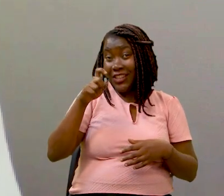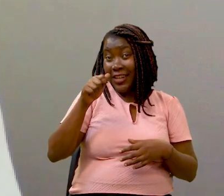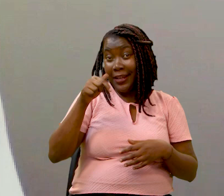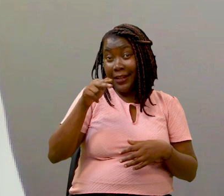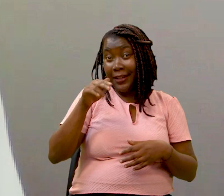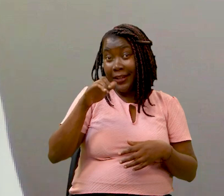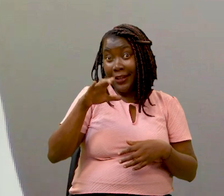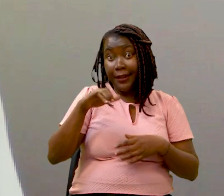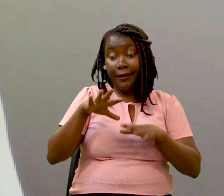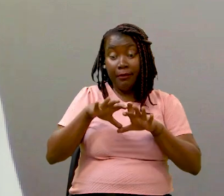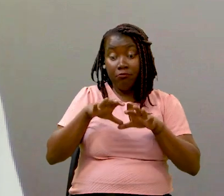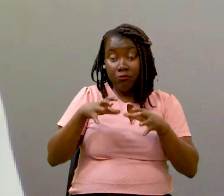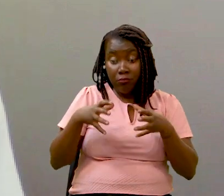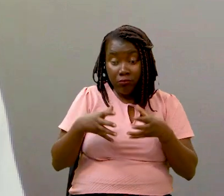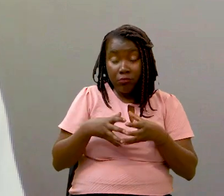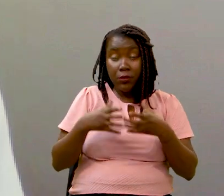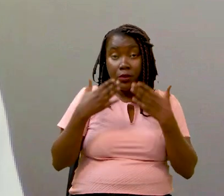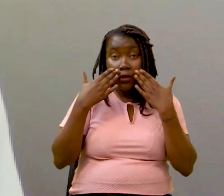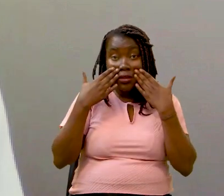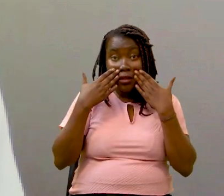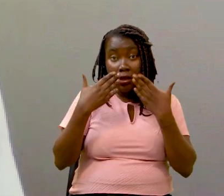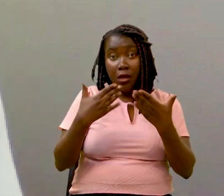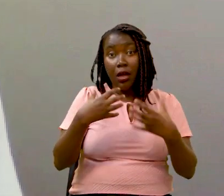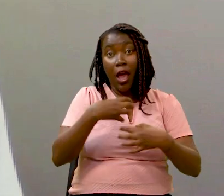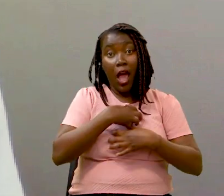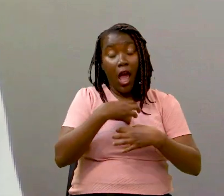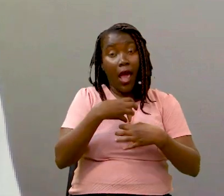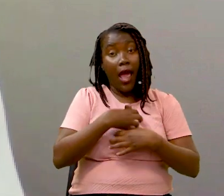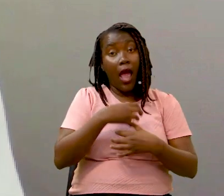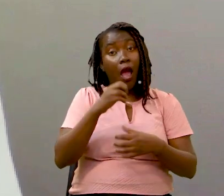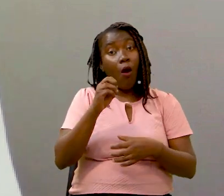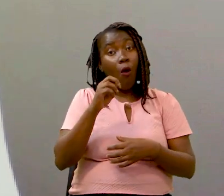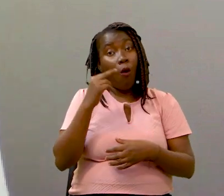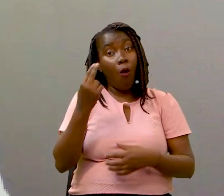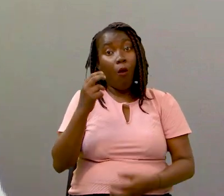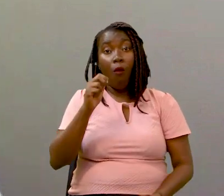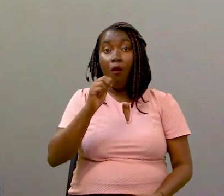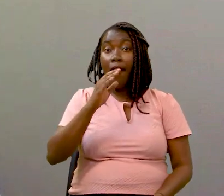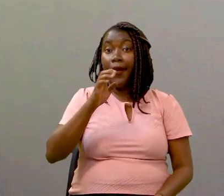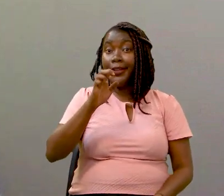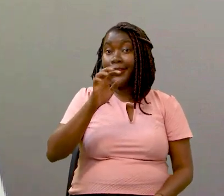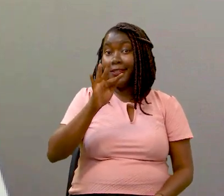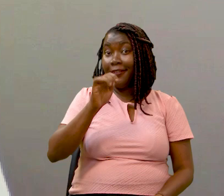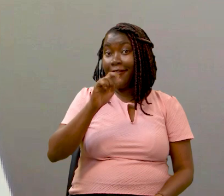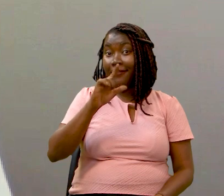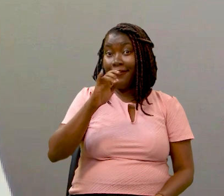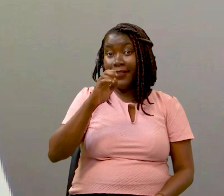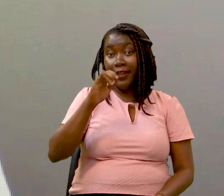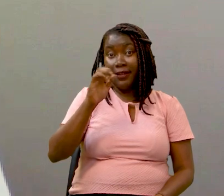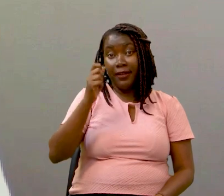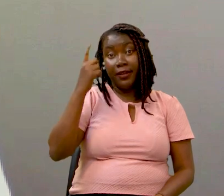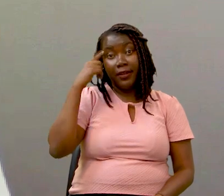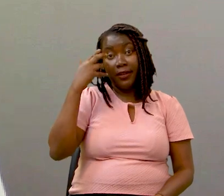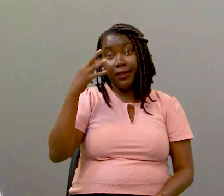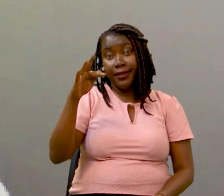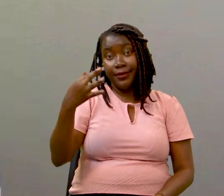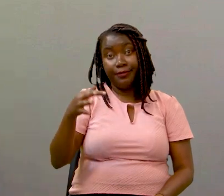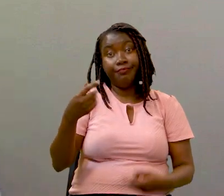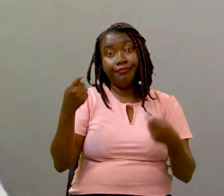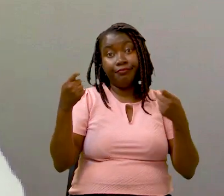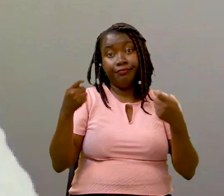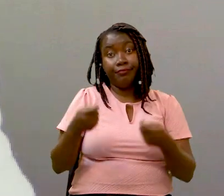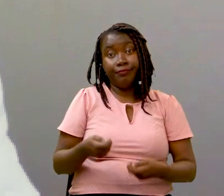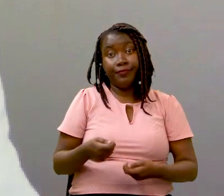conjunto de sinais e sintomas, né, onde a cefaleia, onde a dor de cabeça